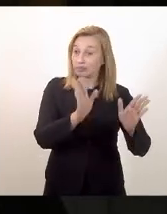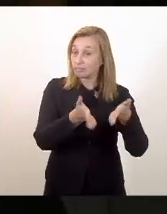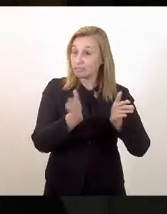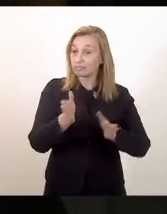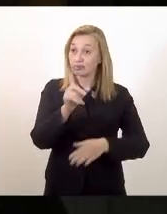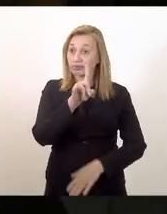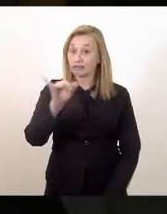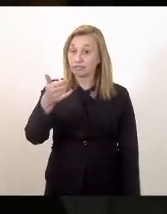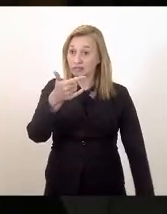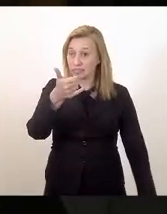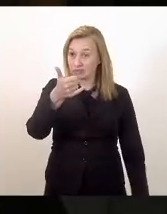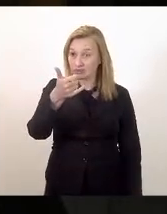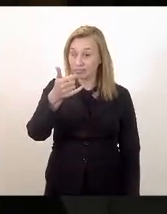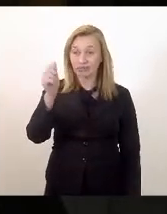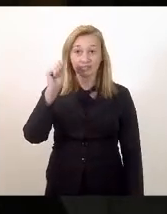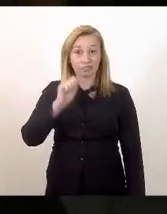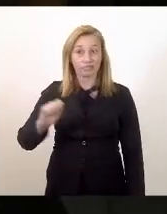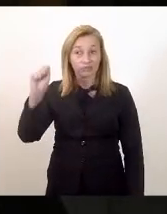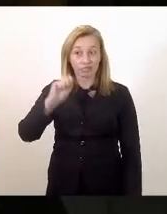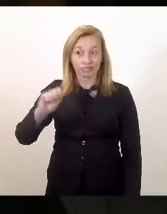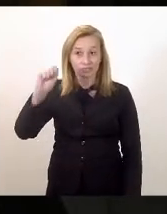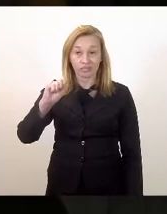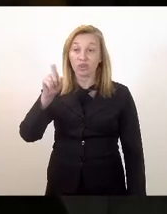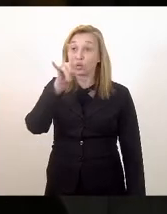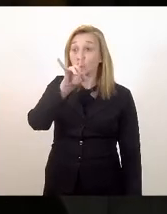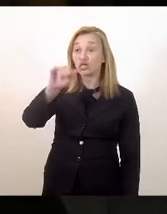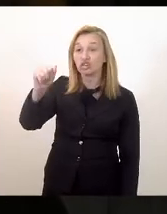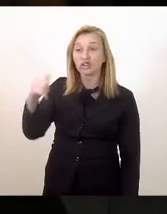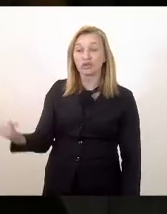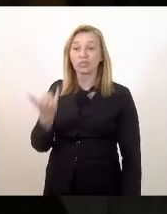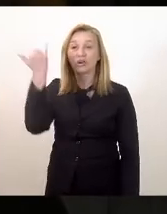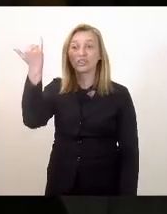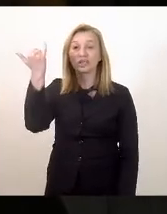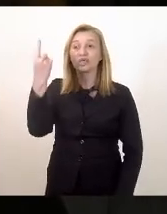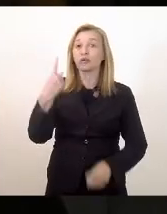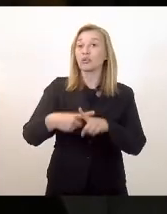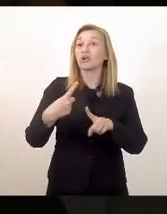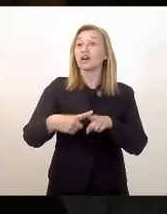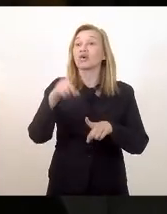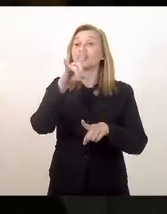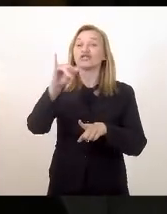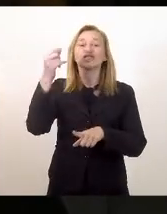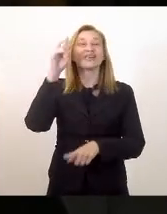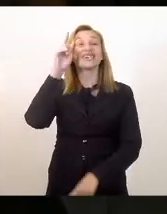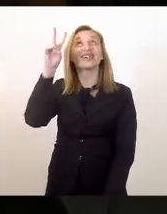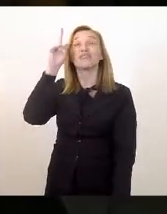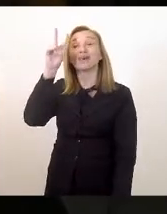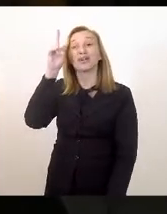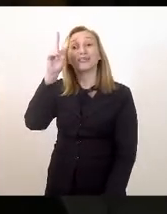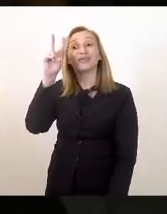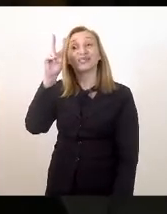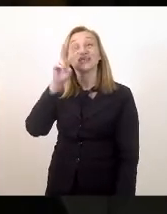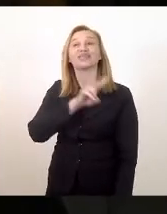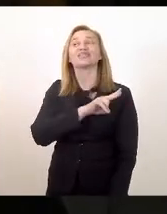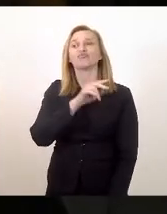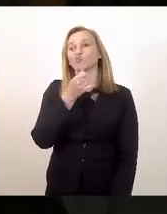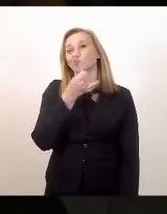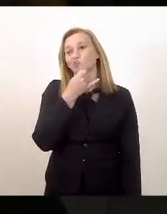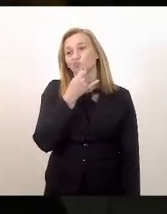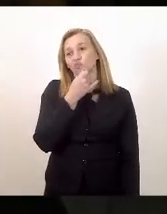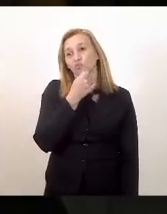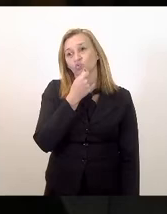12 de agosto, uma data importante, porque é uma data em que a gente lembra, com tristeza,